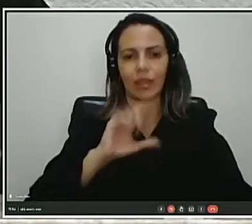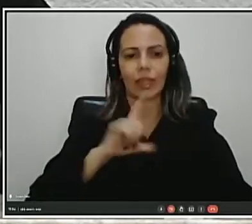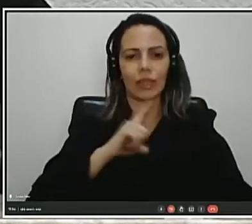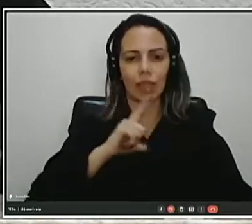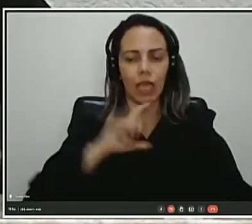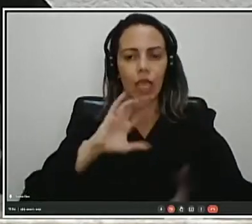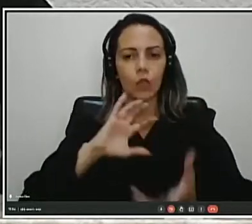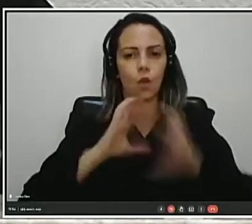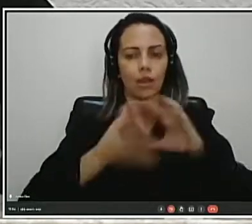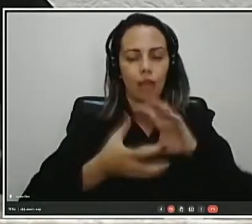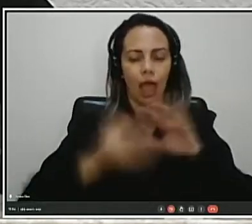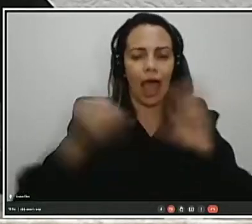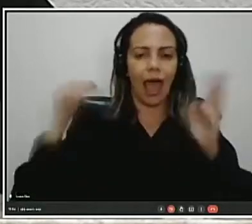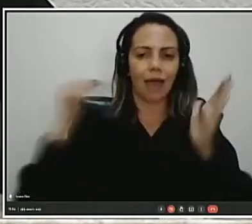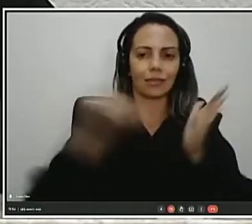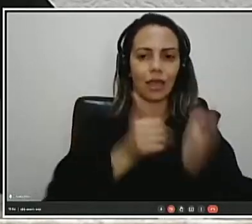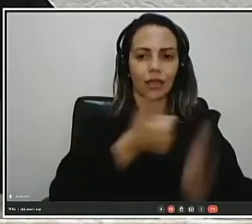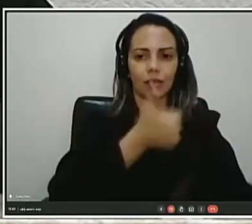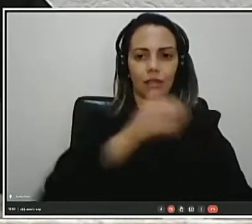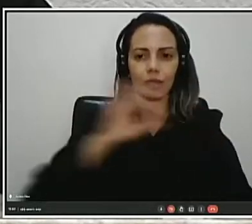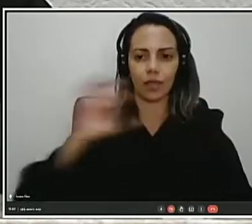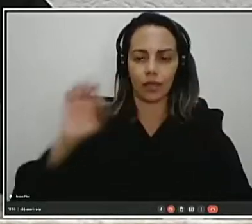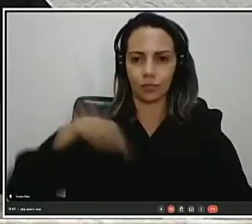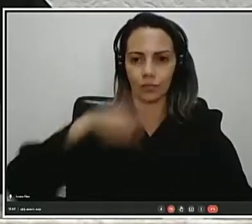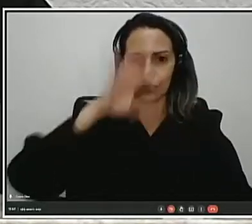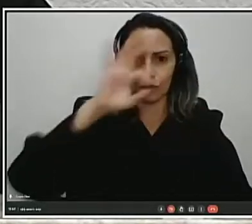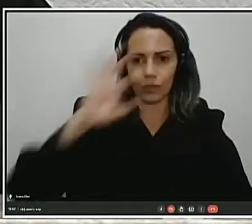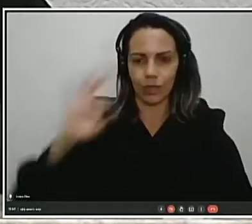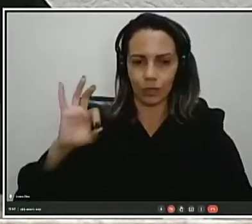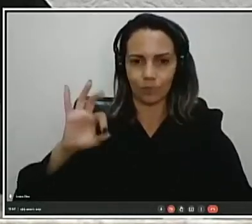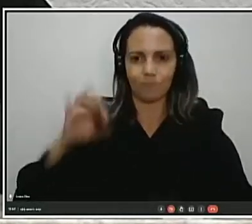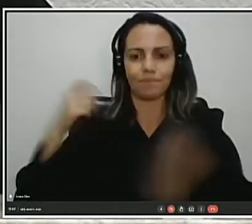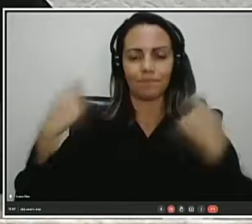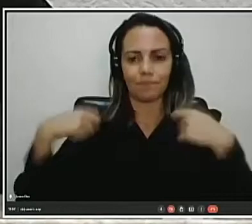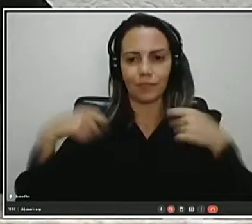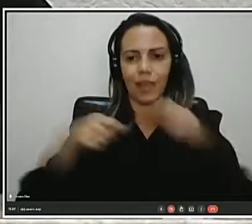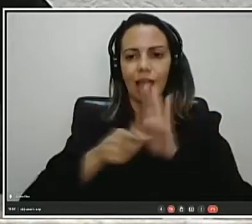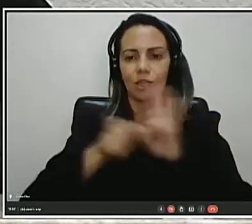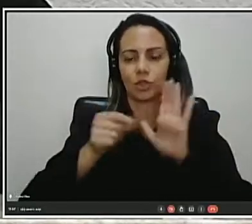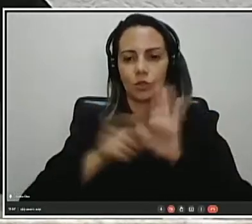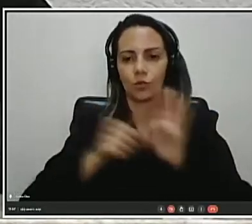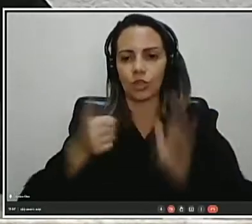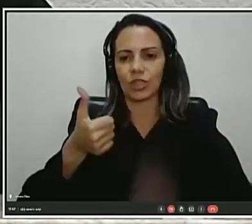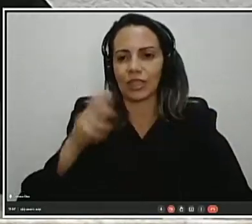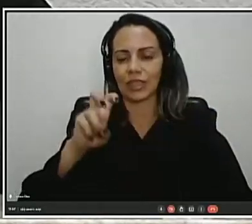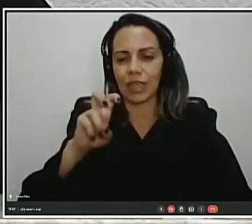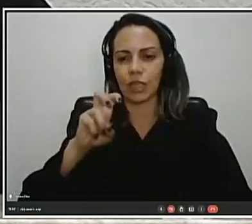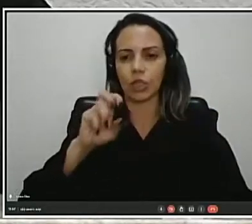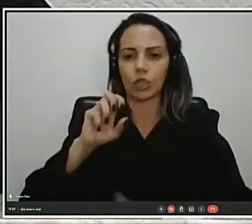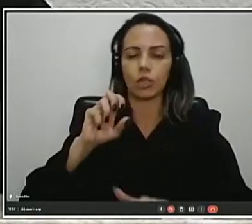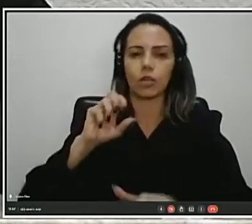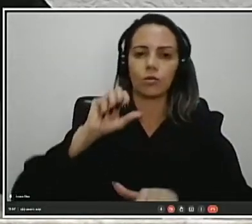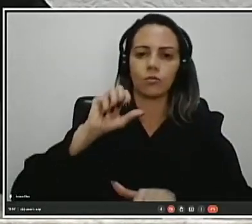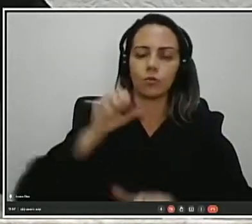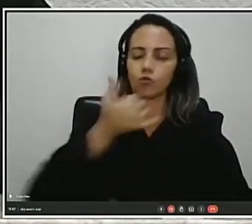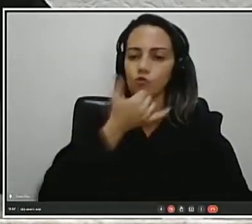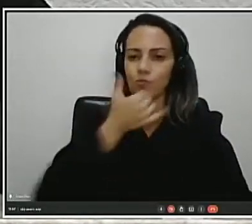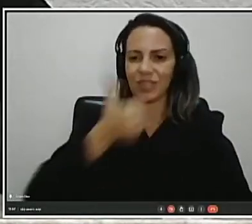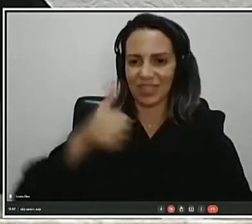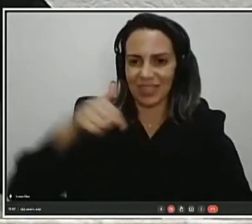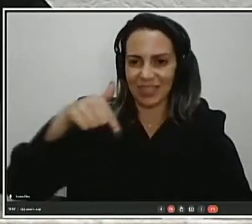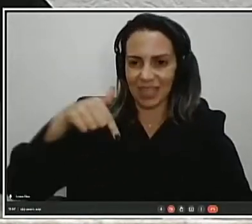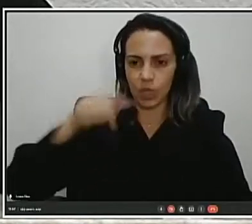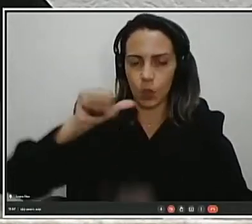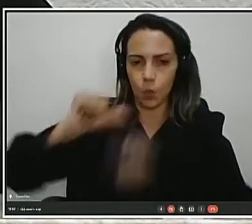até 100%. Considerar alterar o artigo 17 com o seguinte texto. Artigo 17. O